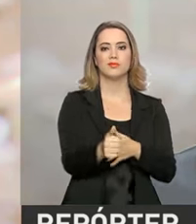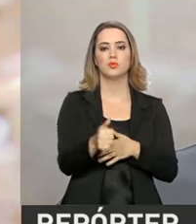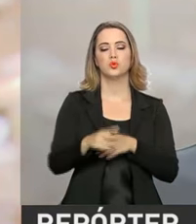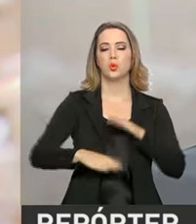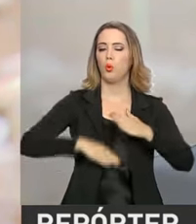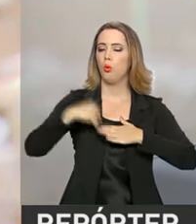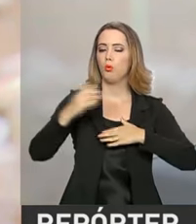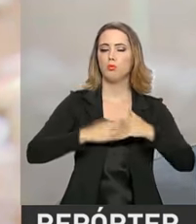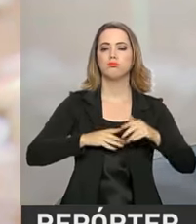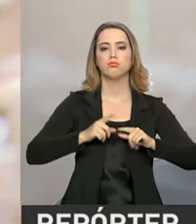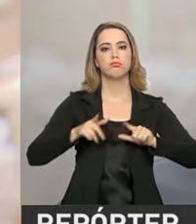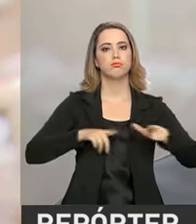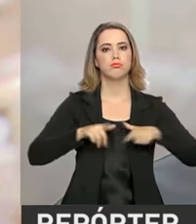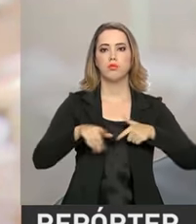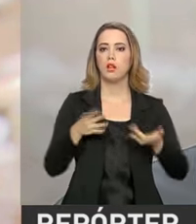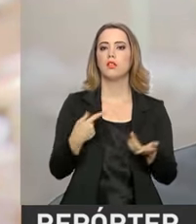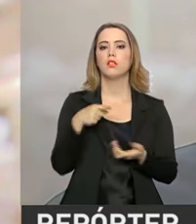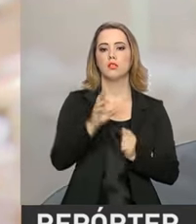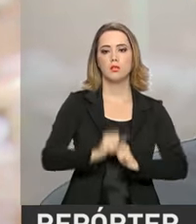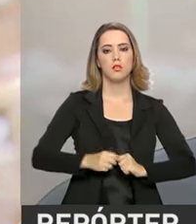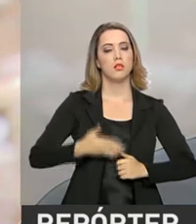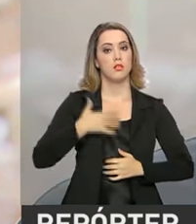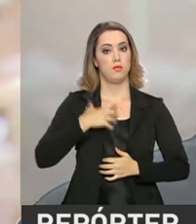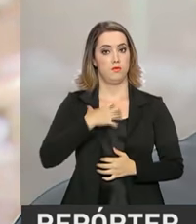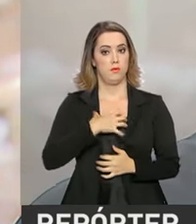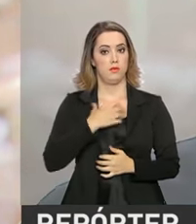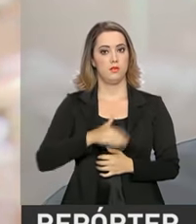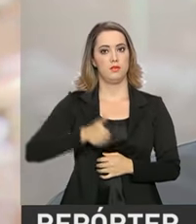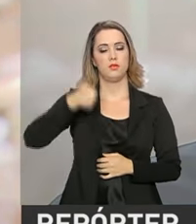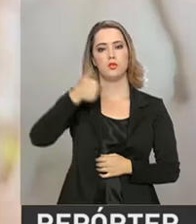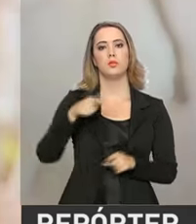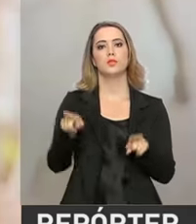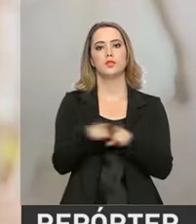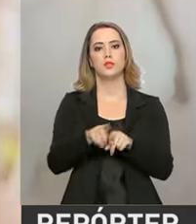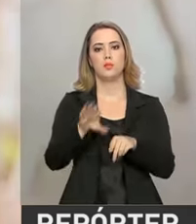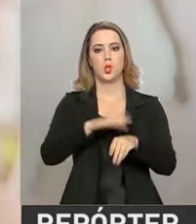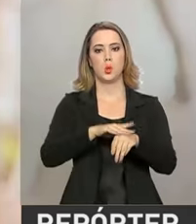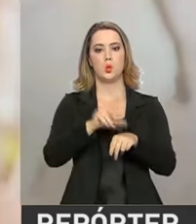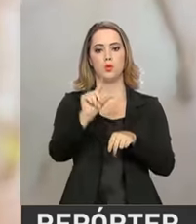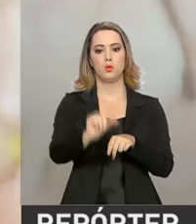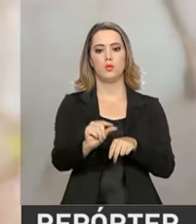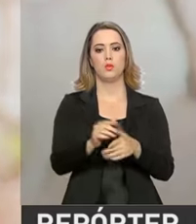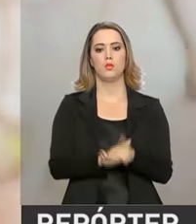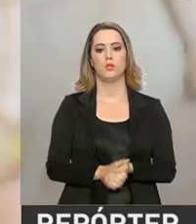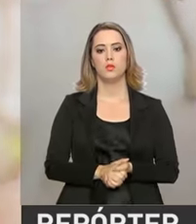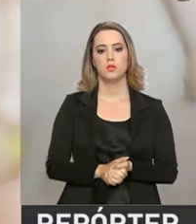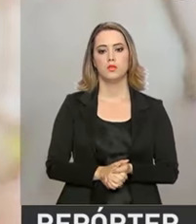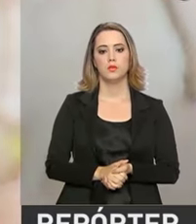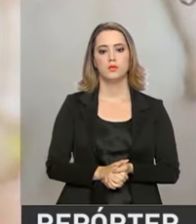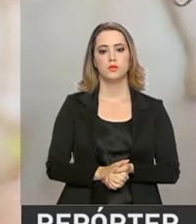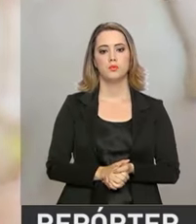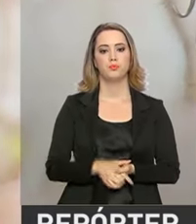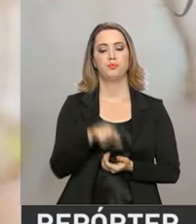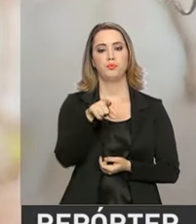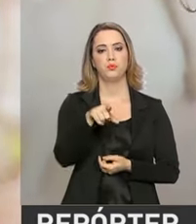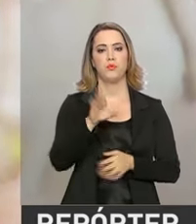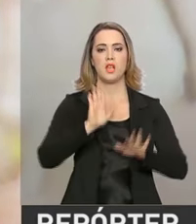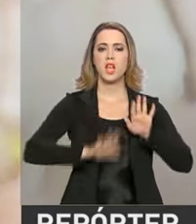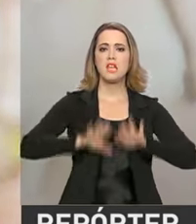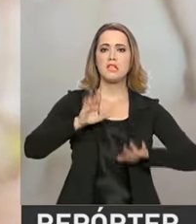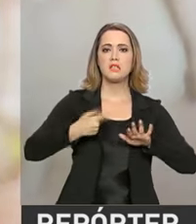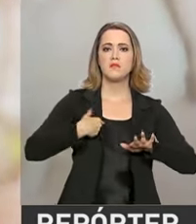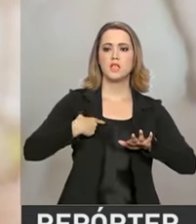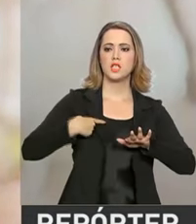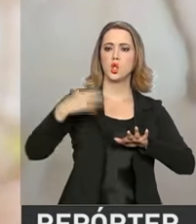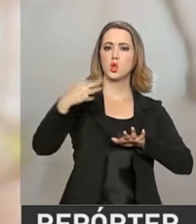coisa. E eu, por outro lado, tem menos doença. Às vezes a gente tem algum dor na cintura,